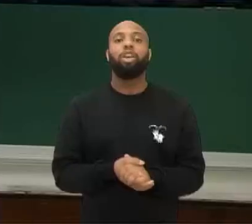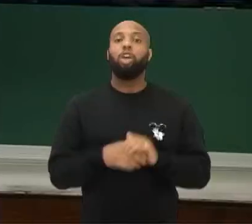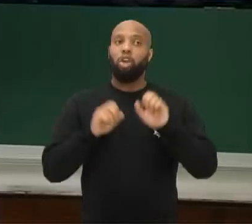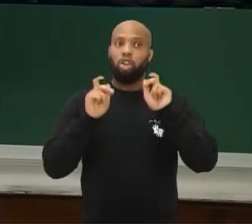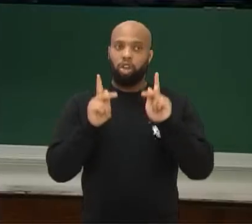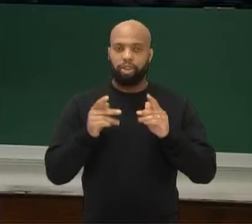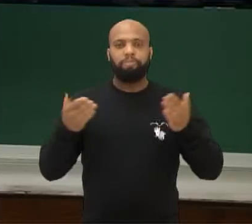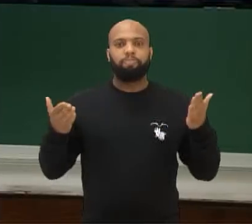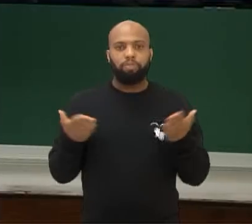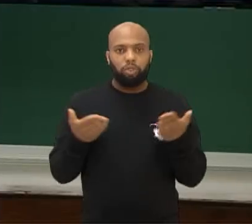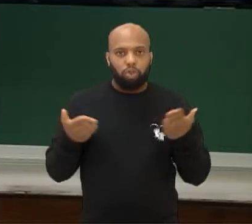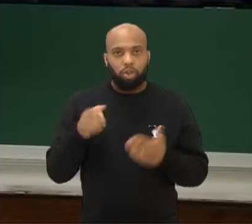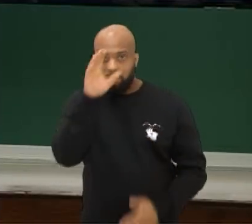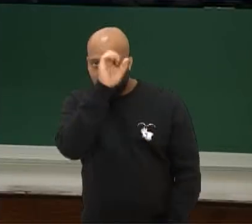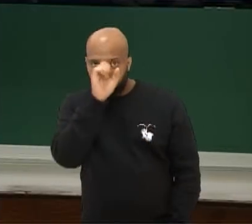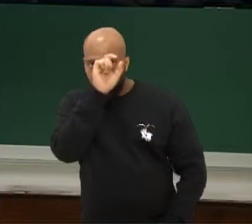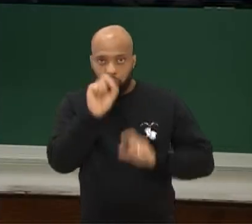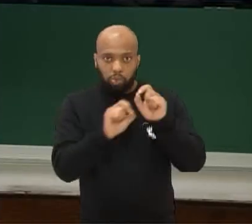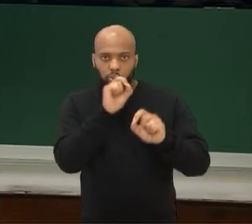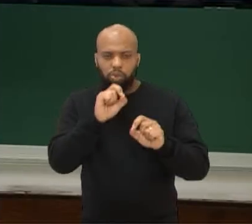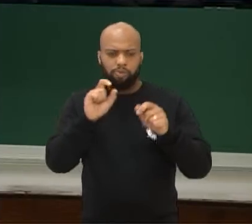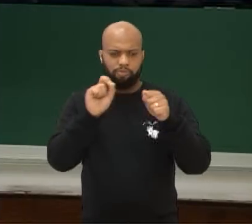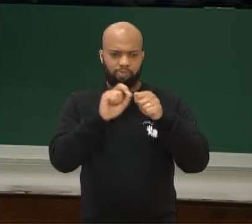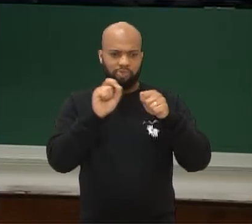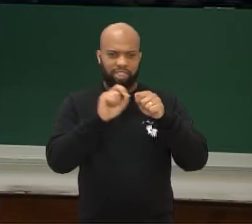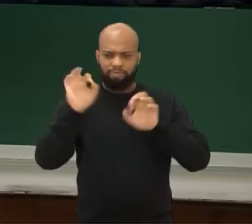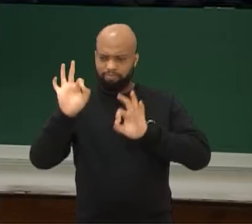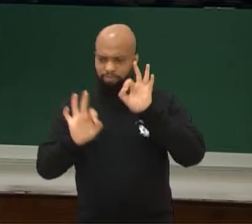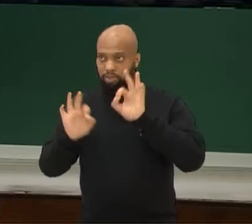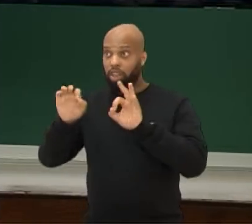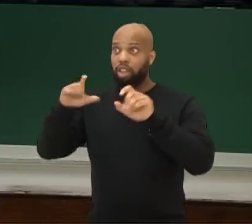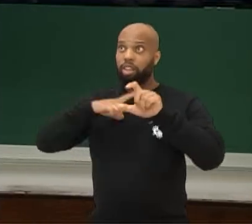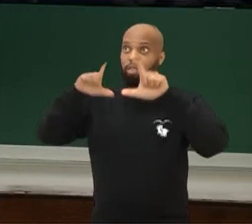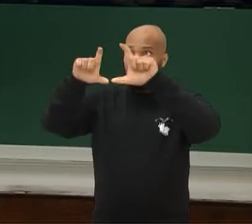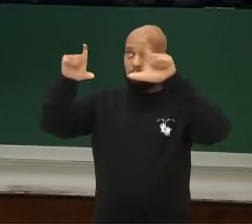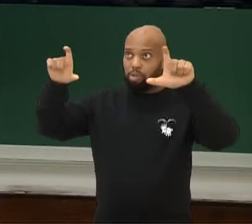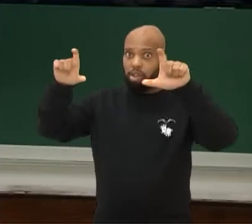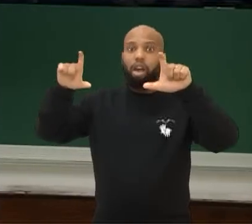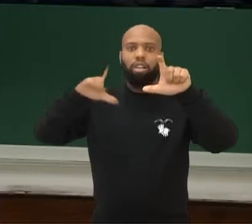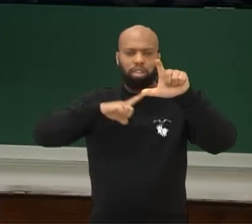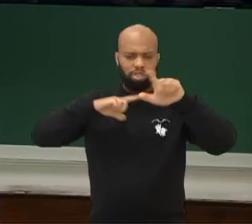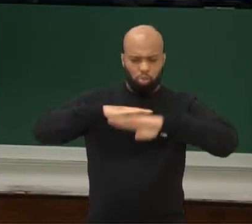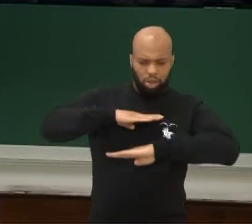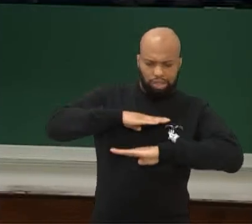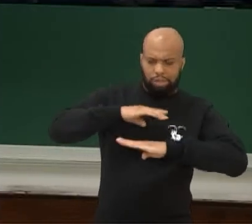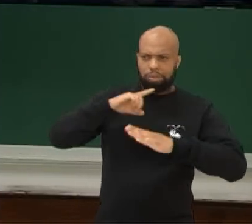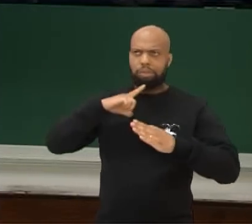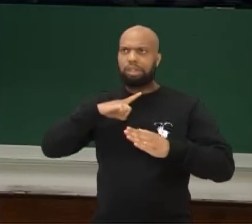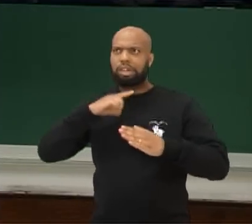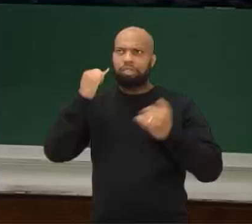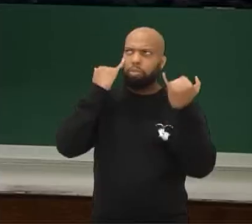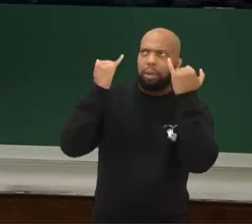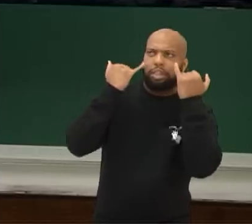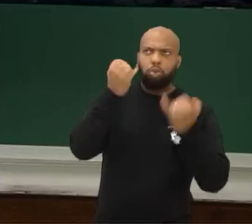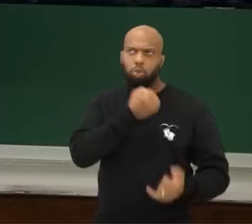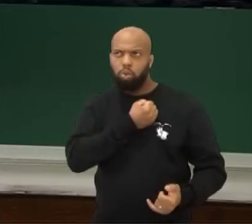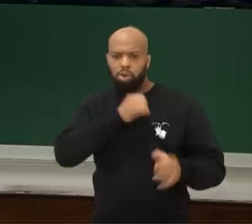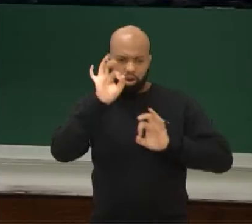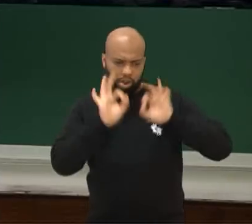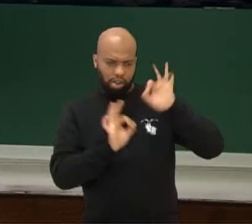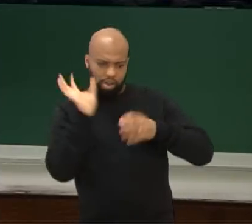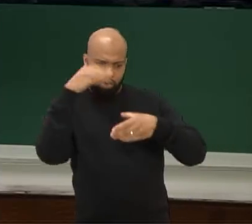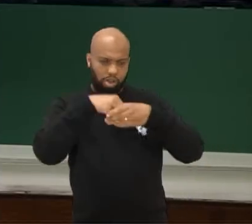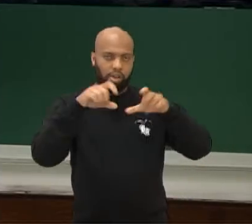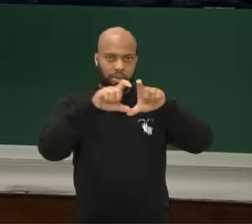então aqui a gente aprendeu a representar uma equação por meio de uma situação, problema. Agora a gente tem que falar